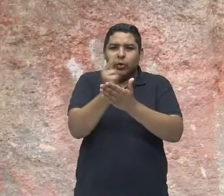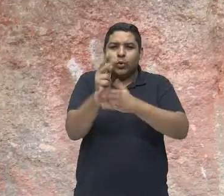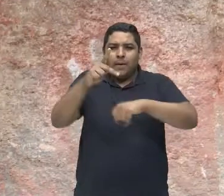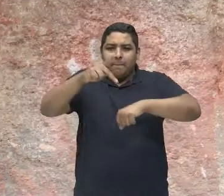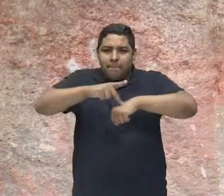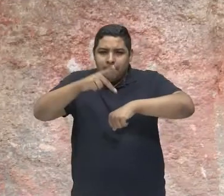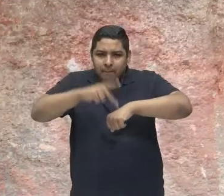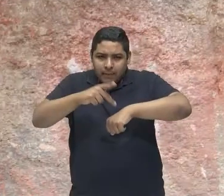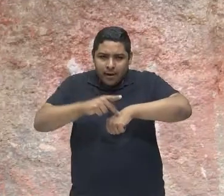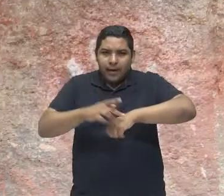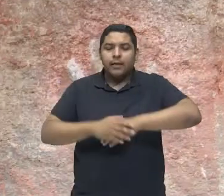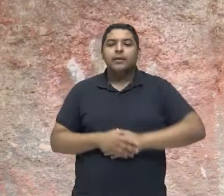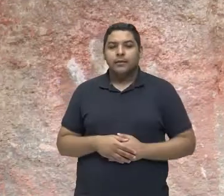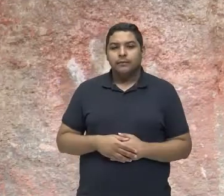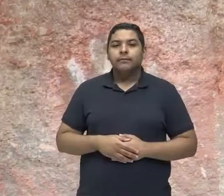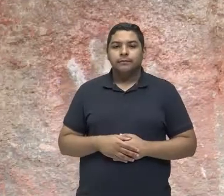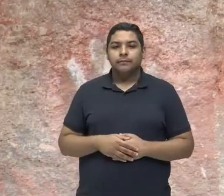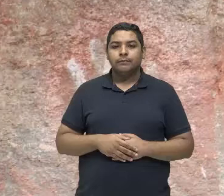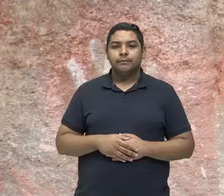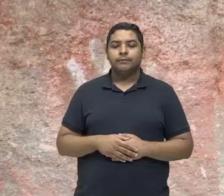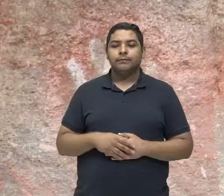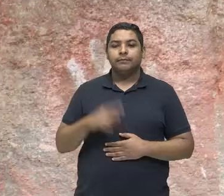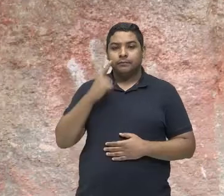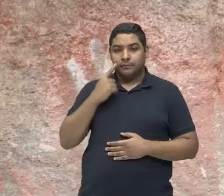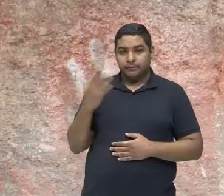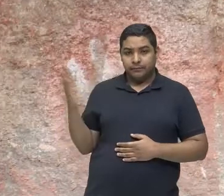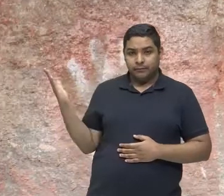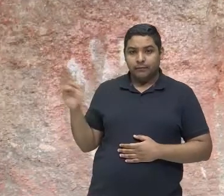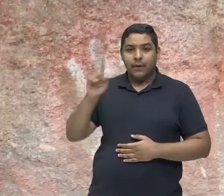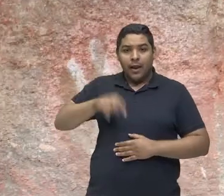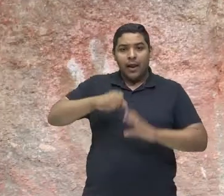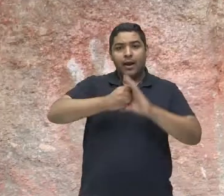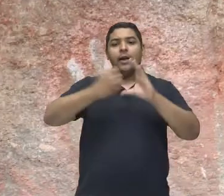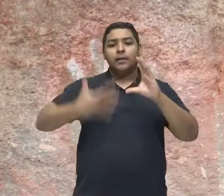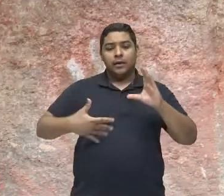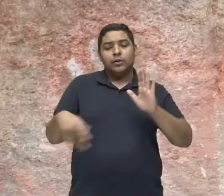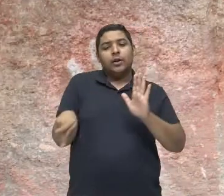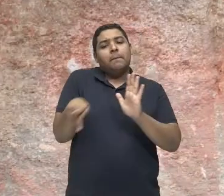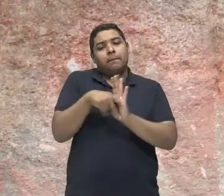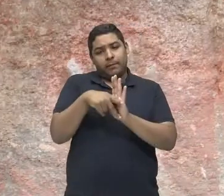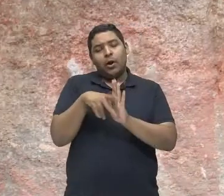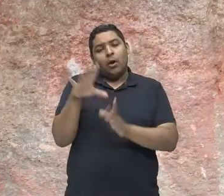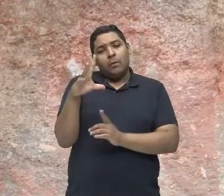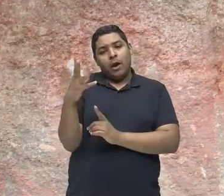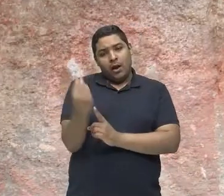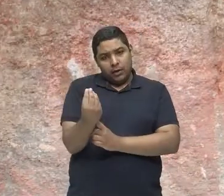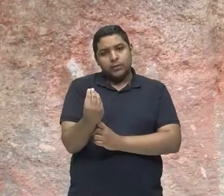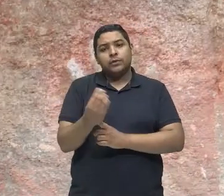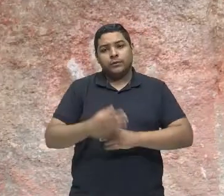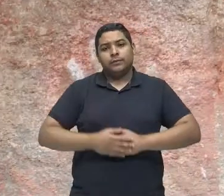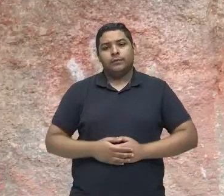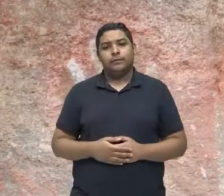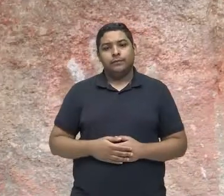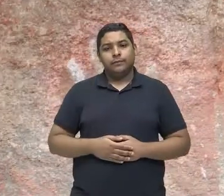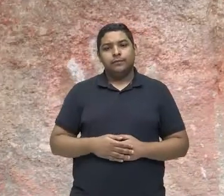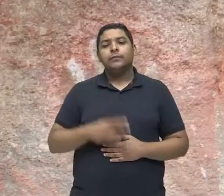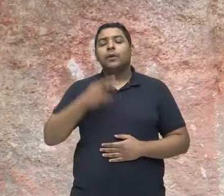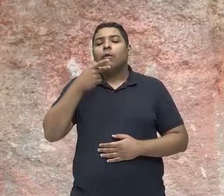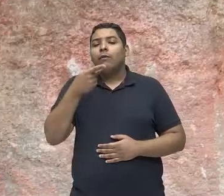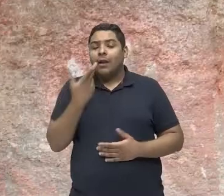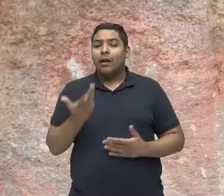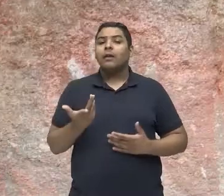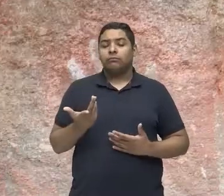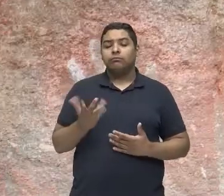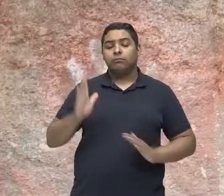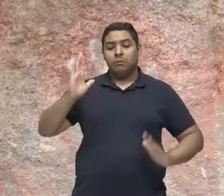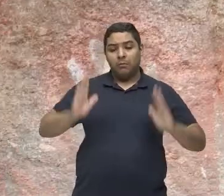como mãos negativas, que é uma característica desse período da arte, que nós vamos falar sobre a arte na